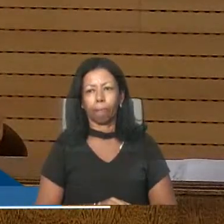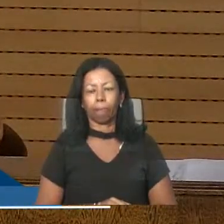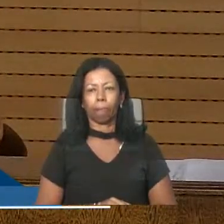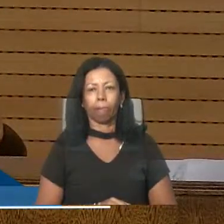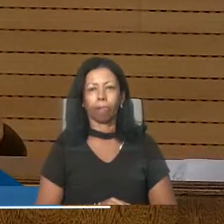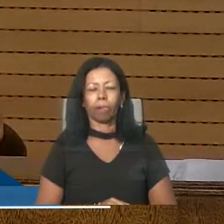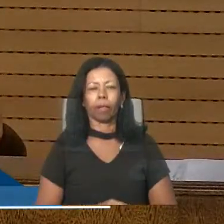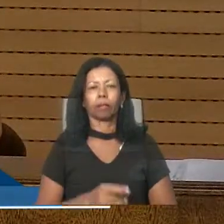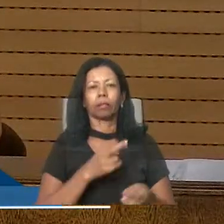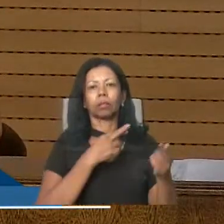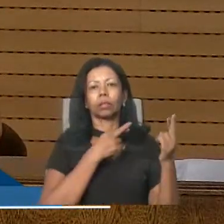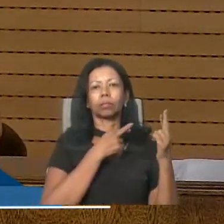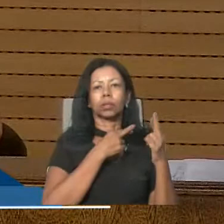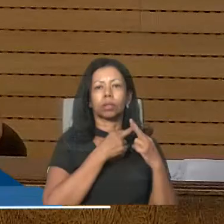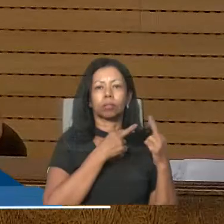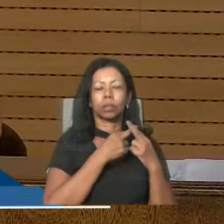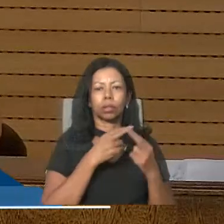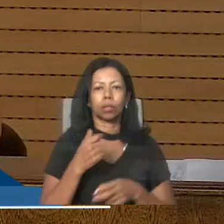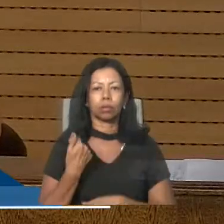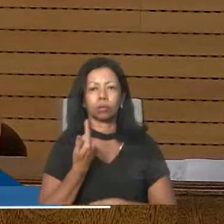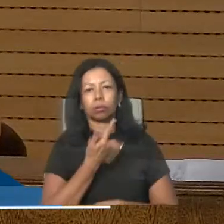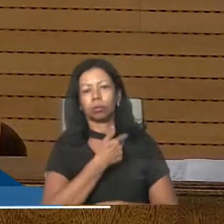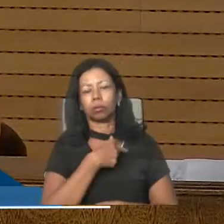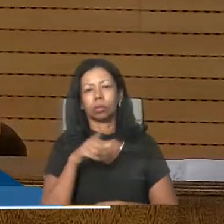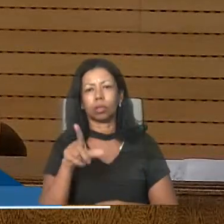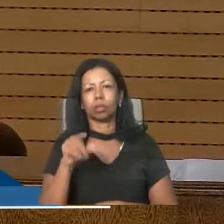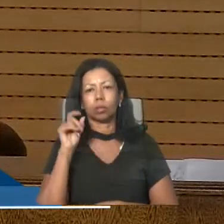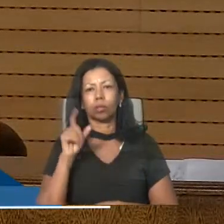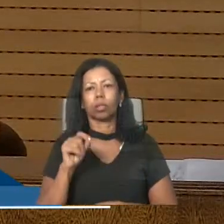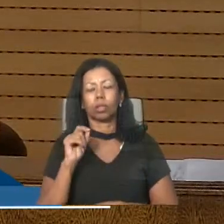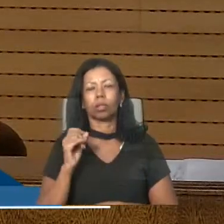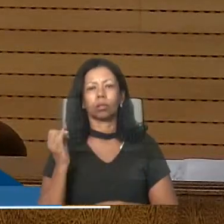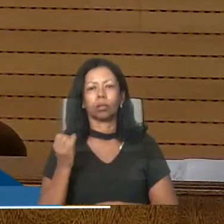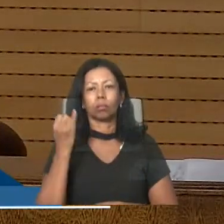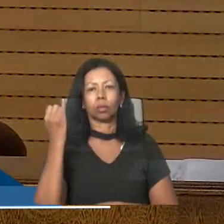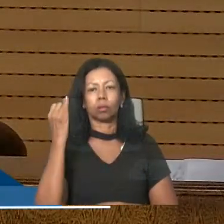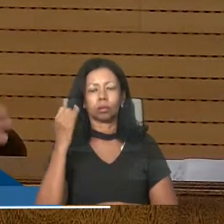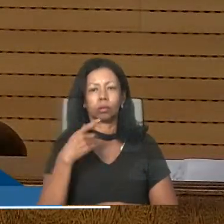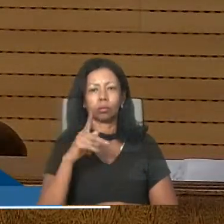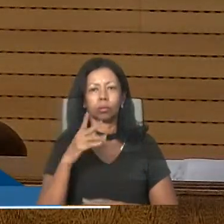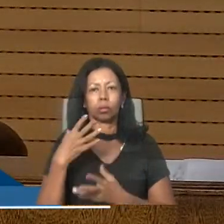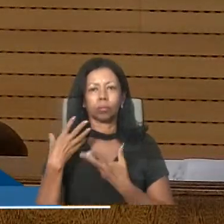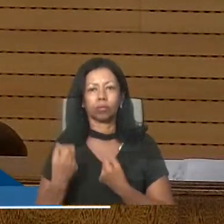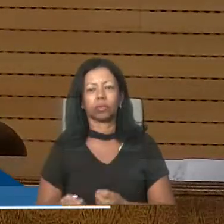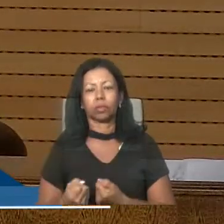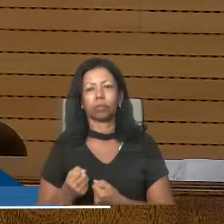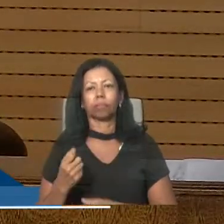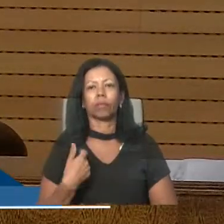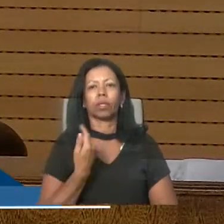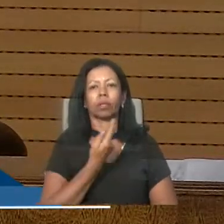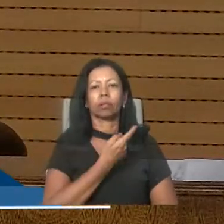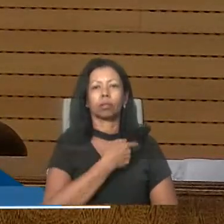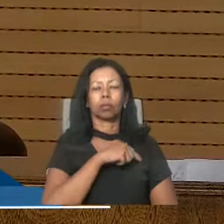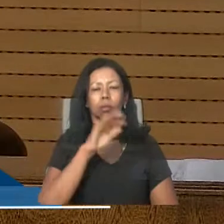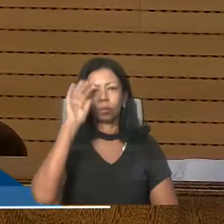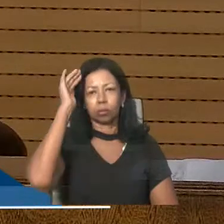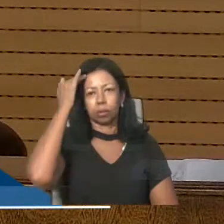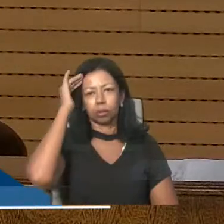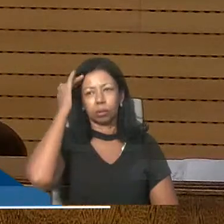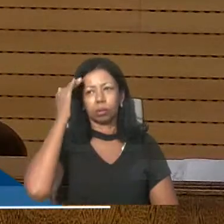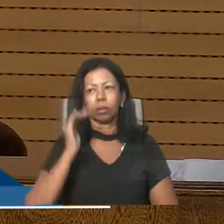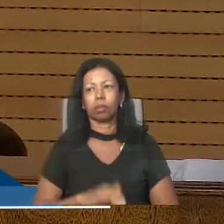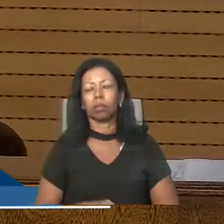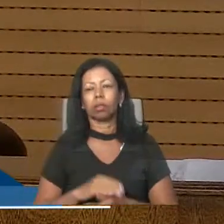Quanto ao mérito, cabe ao doutor plenário decidir a conveniência e oportunidade de sua aprovação. Salvo o melhor juiz, este é o nosso